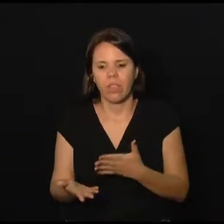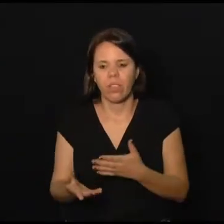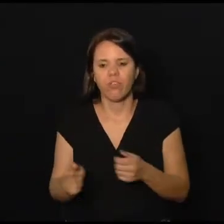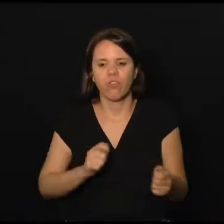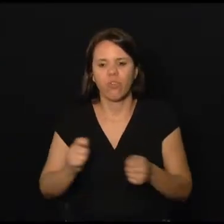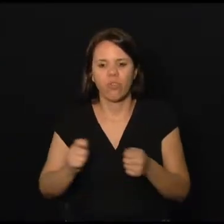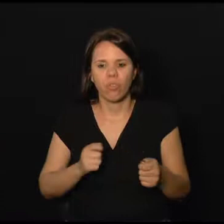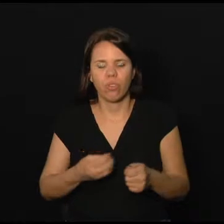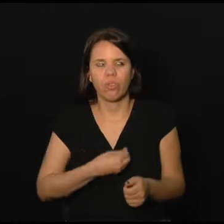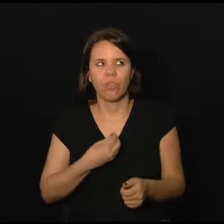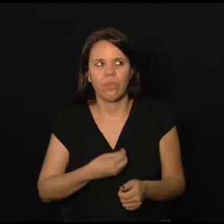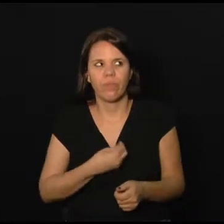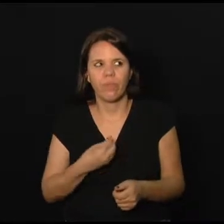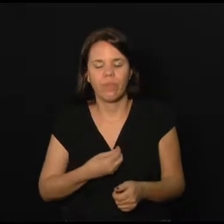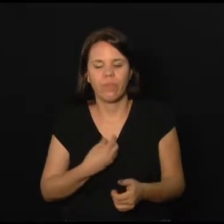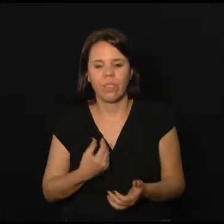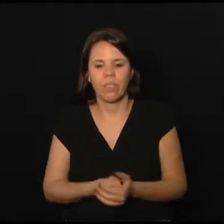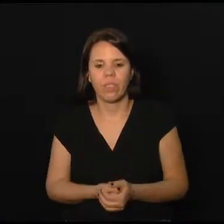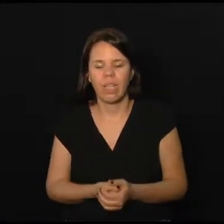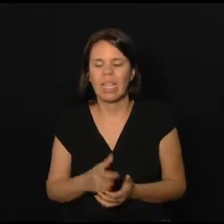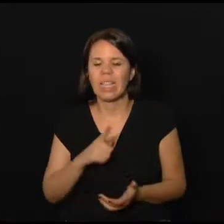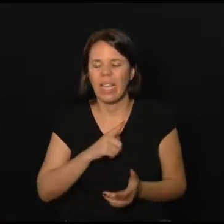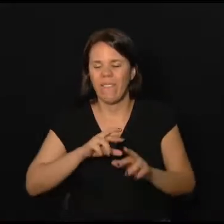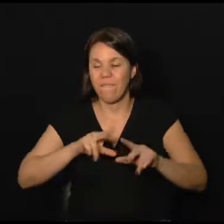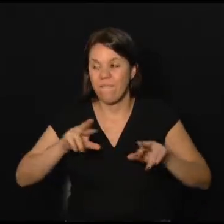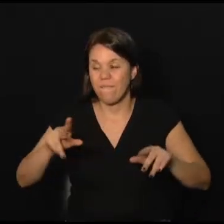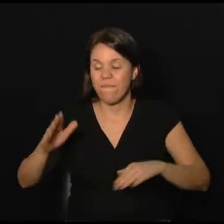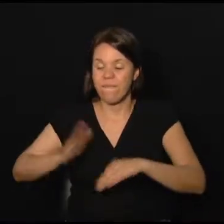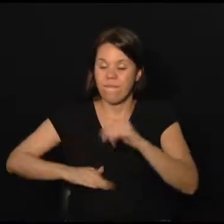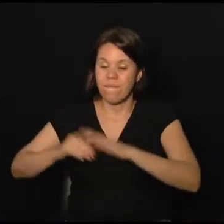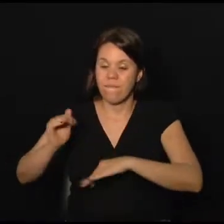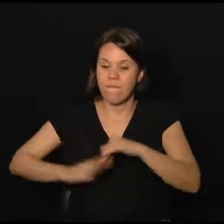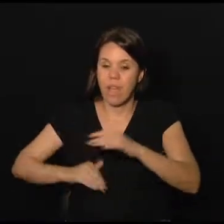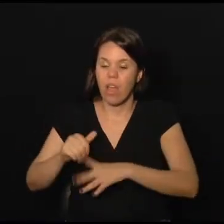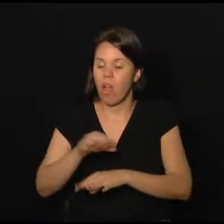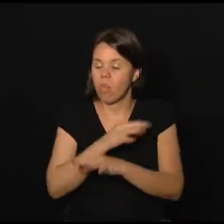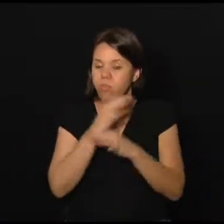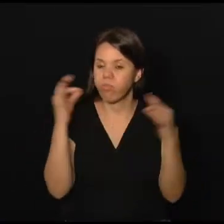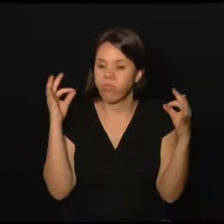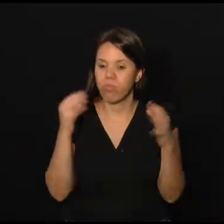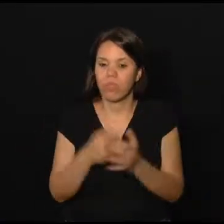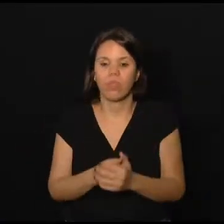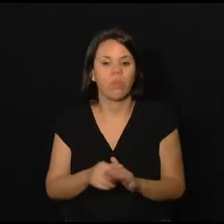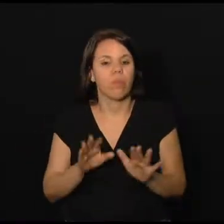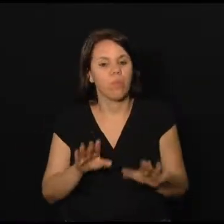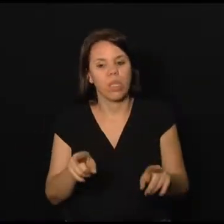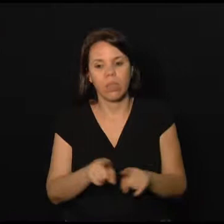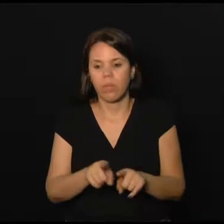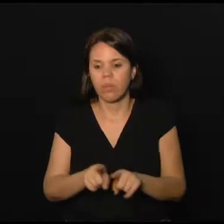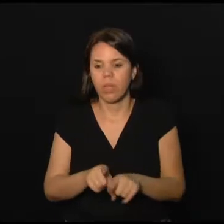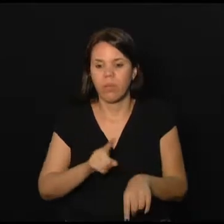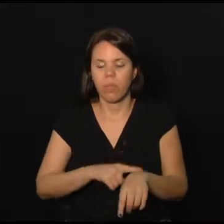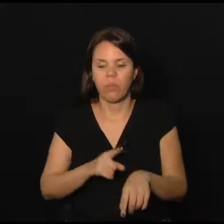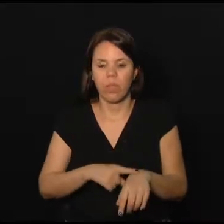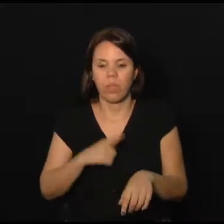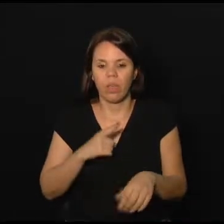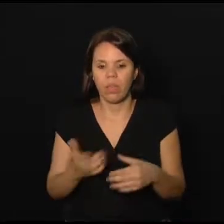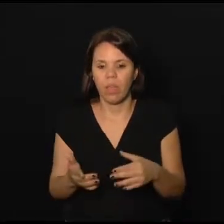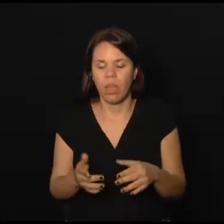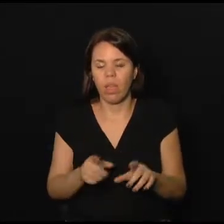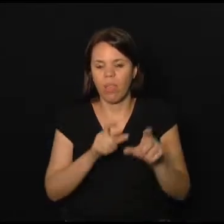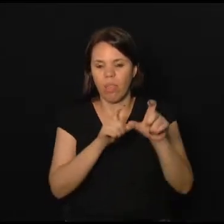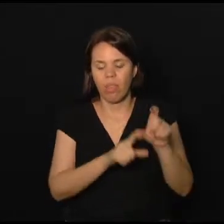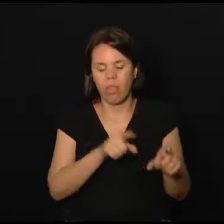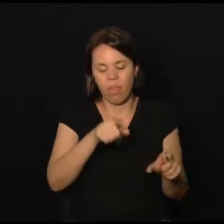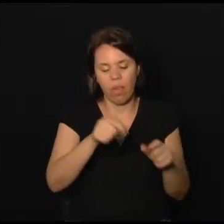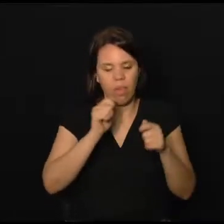vida. Né? Então, existem muitos profissionais que são excelentes, mas a partir do momento que tem um dependente na família, ele